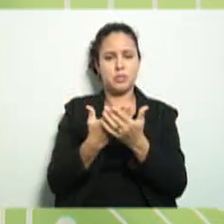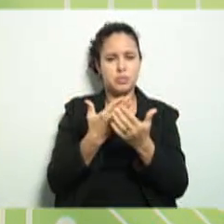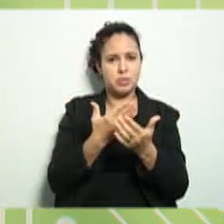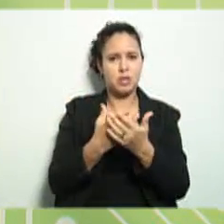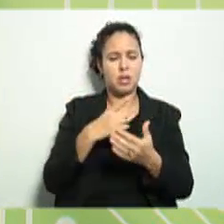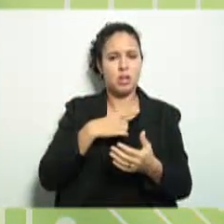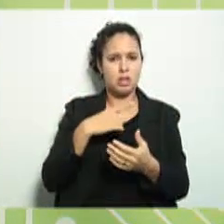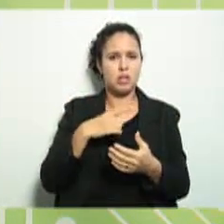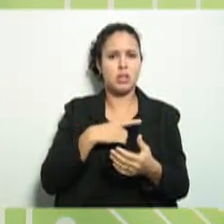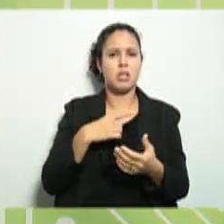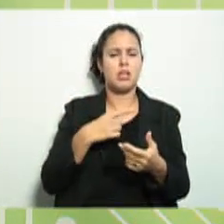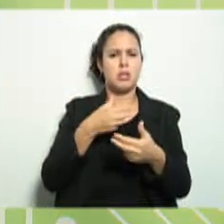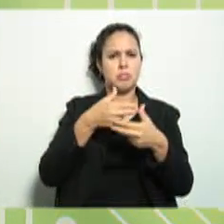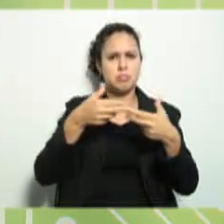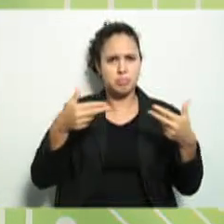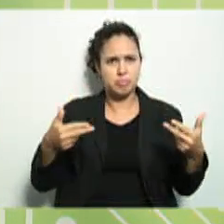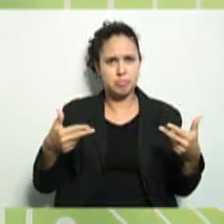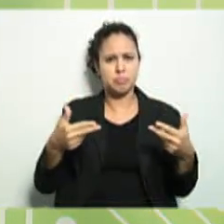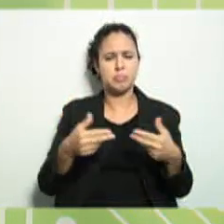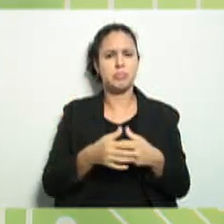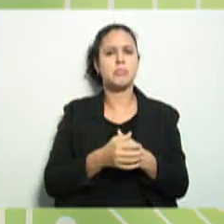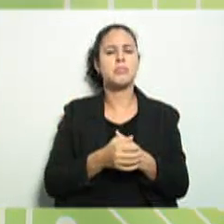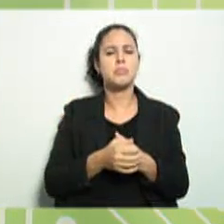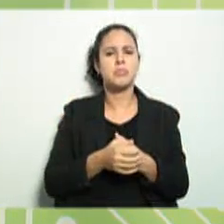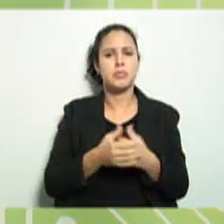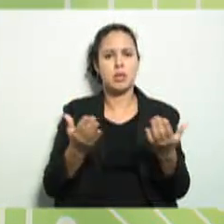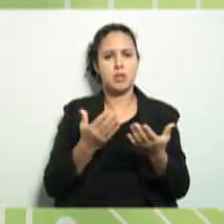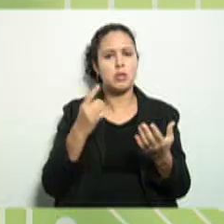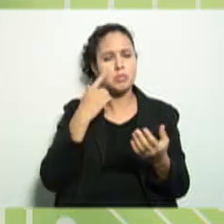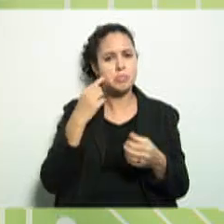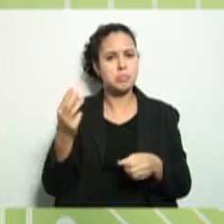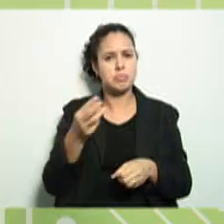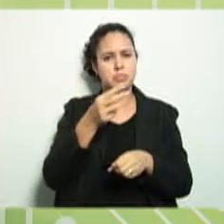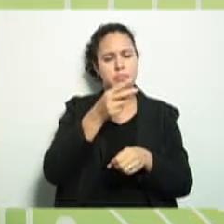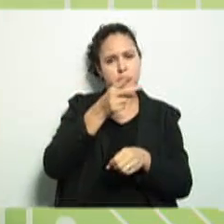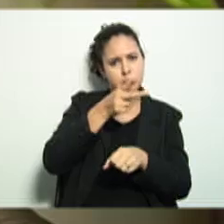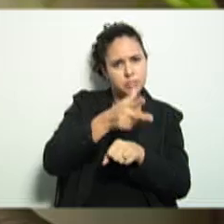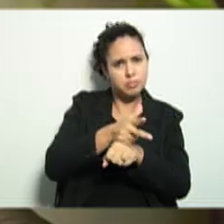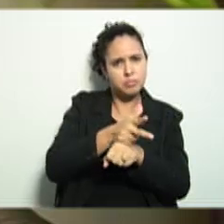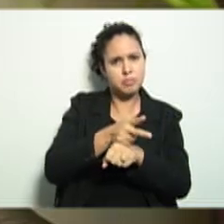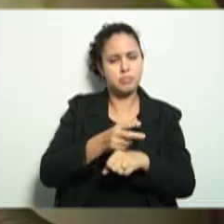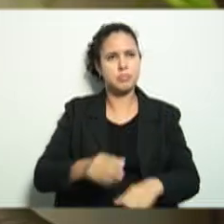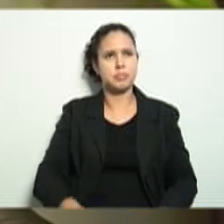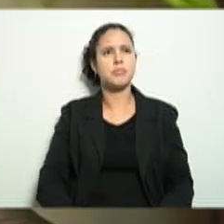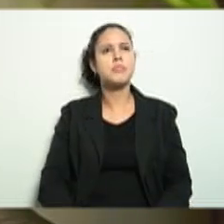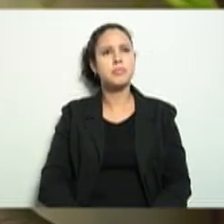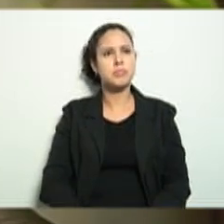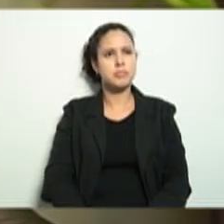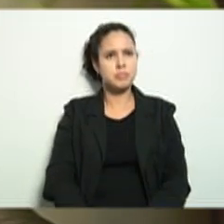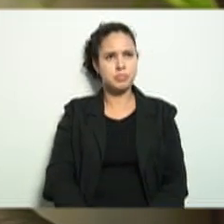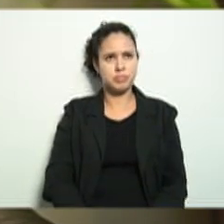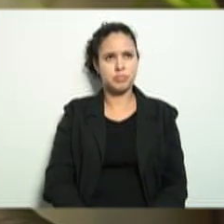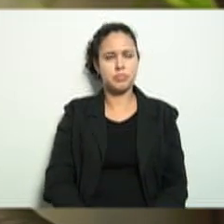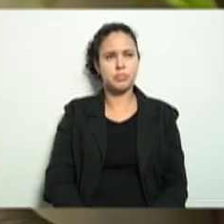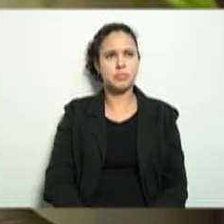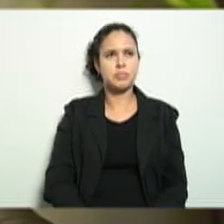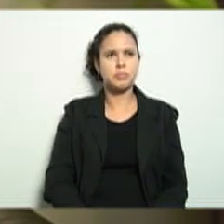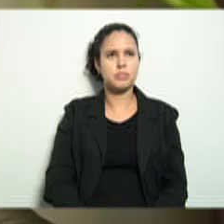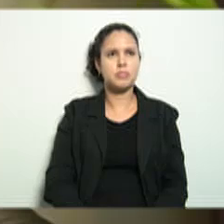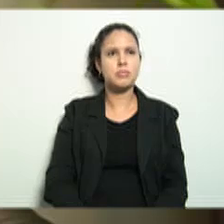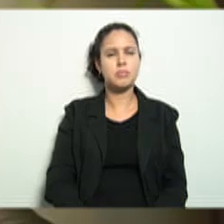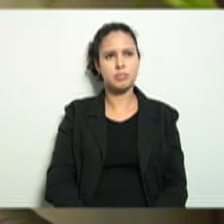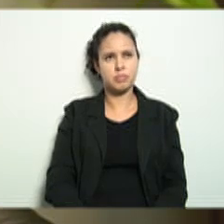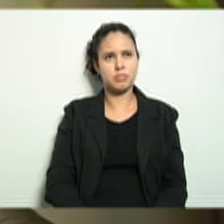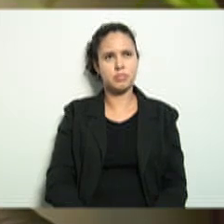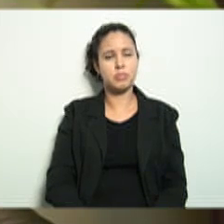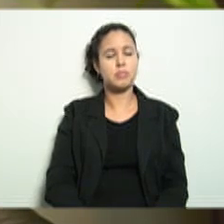pessoa descendente de italiano, outro de alemão. Vamos assistir nosso vídeo. A realidade ao nosso redor faz parte de um